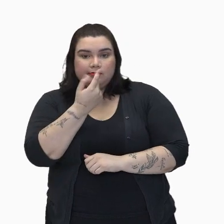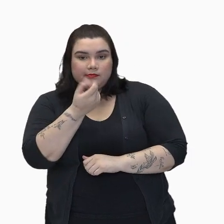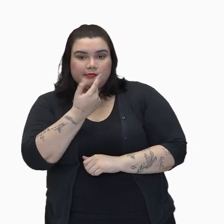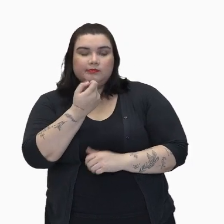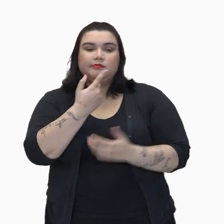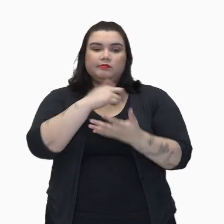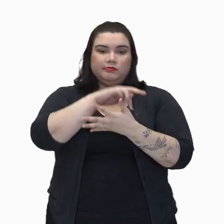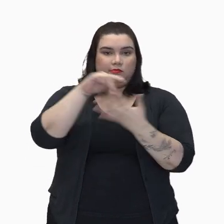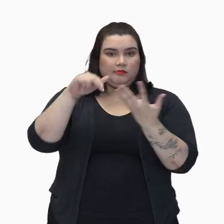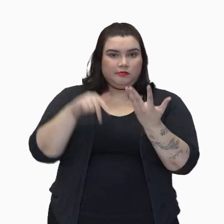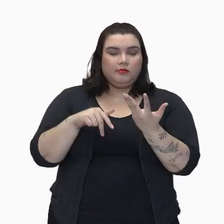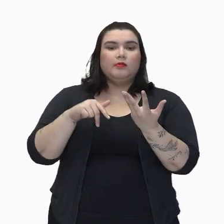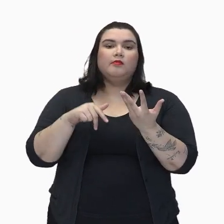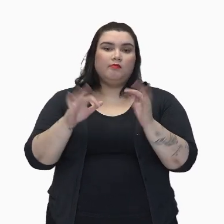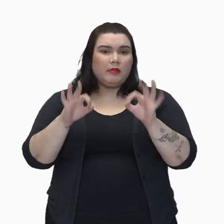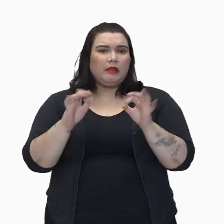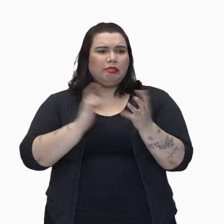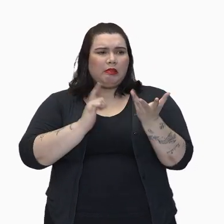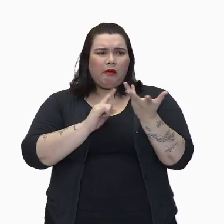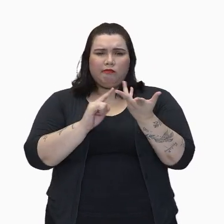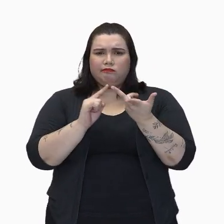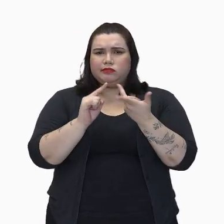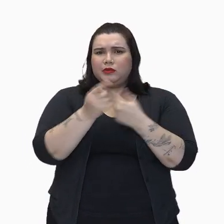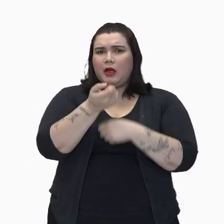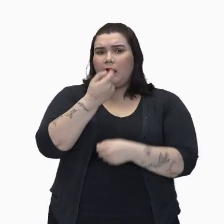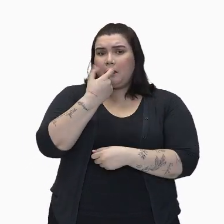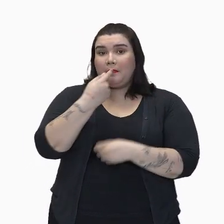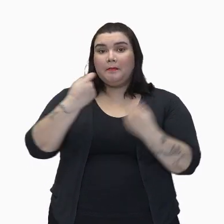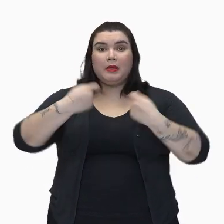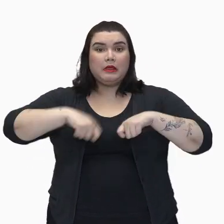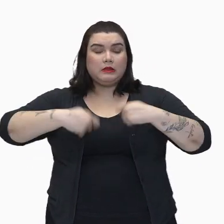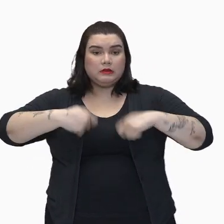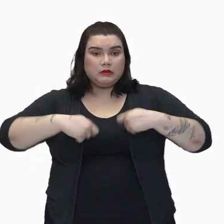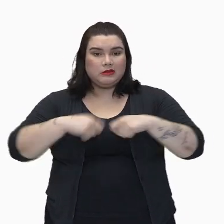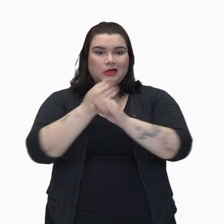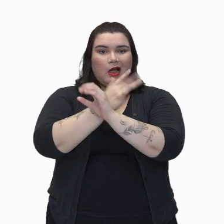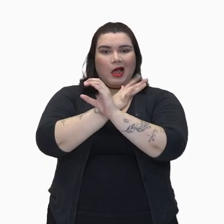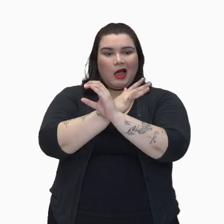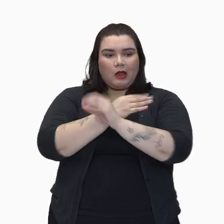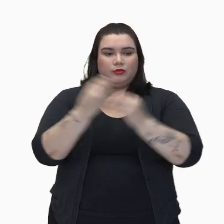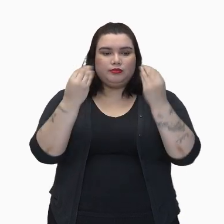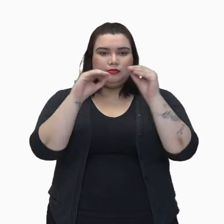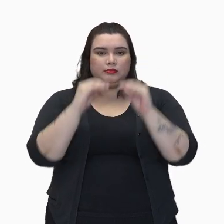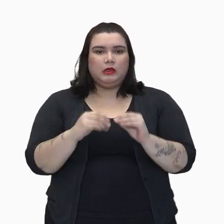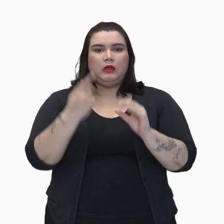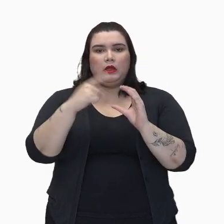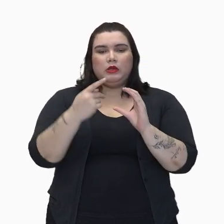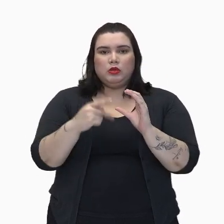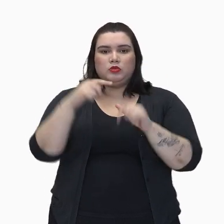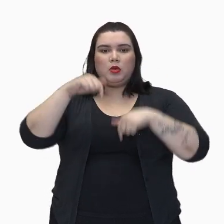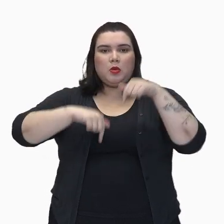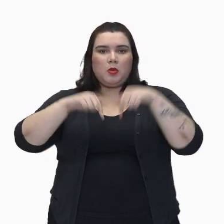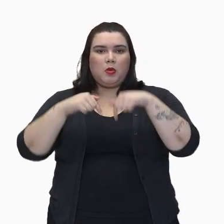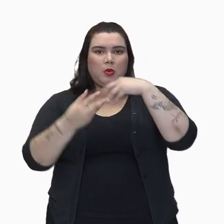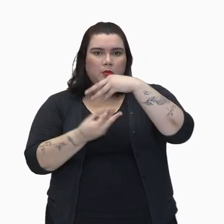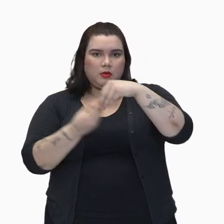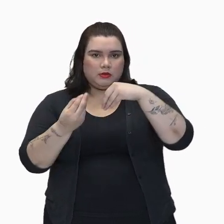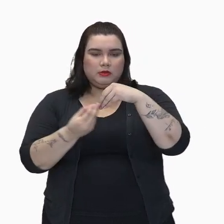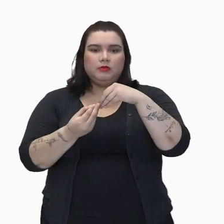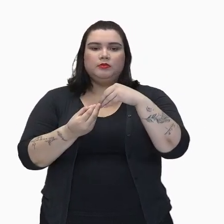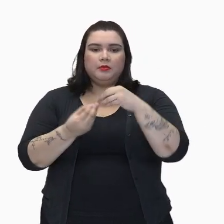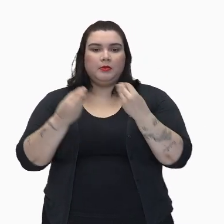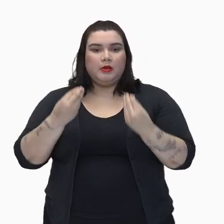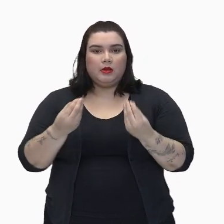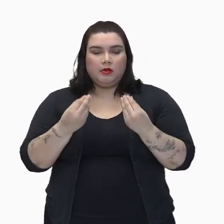existem bastante remédios que necessitam dos ácidos carboxílicos aí na sua estrutura para